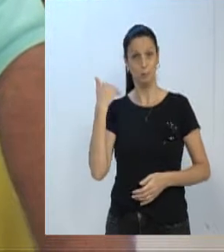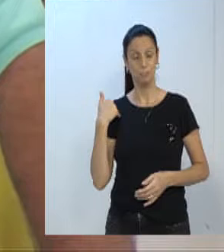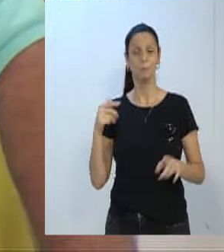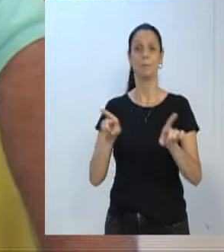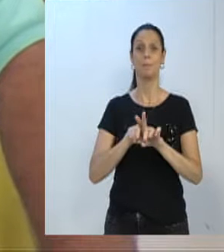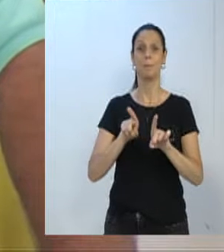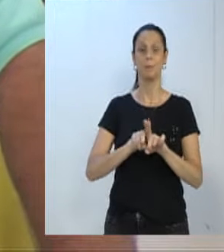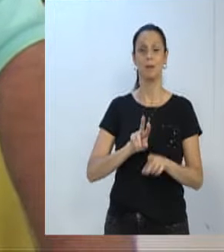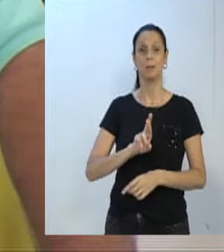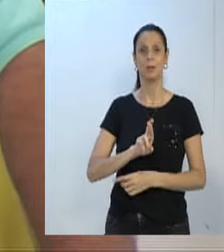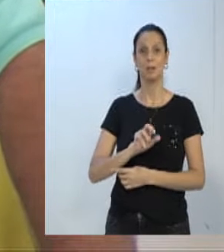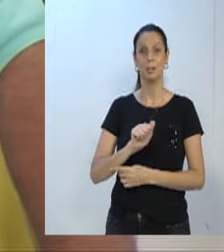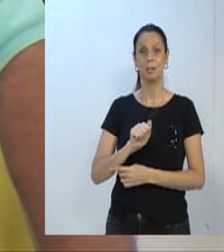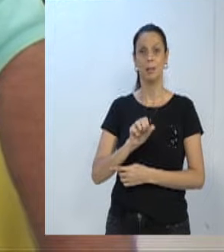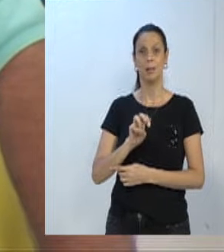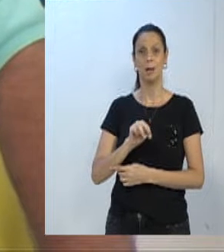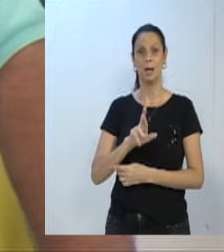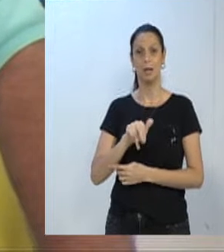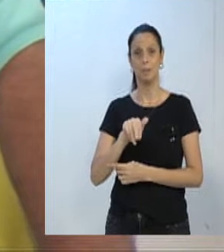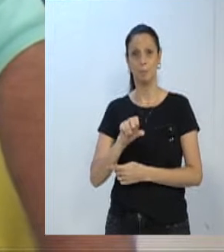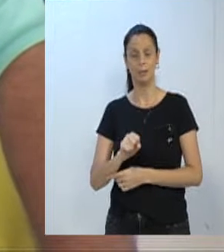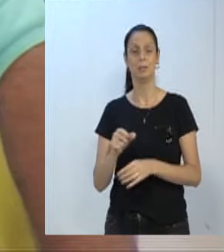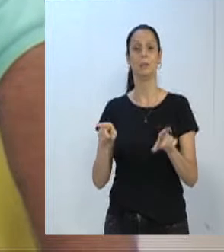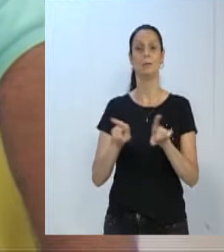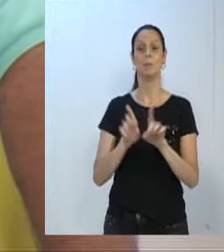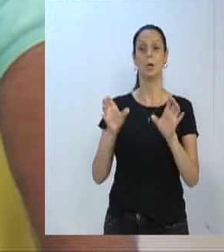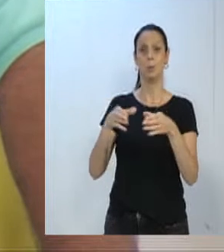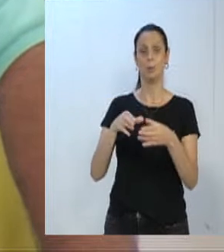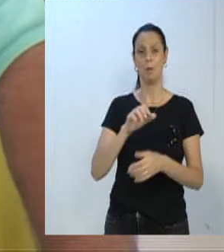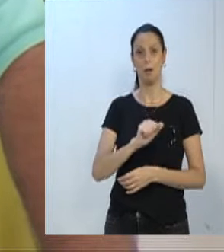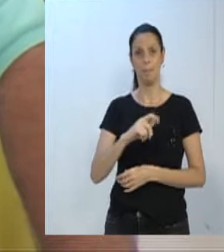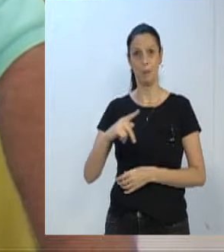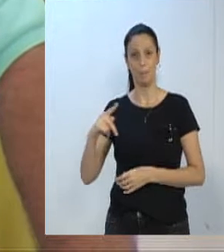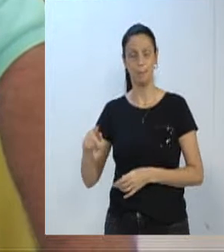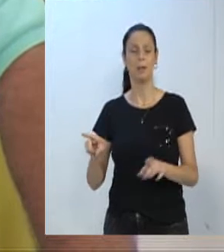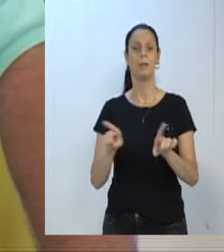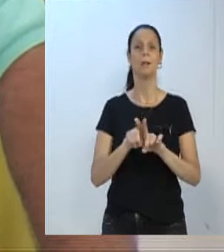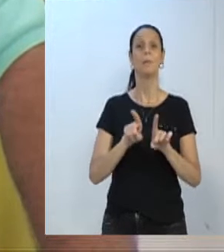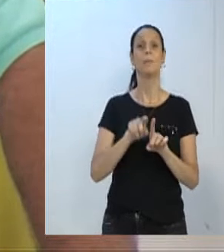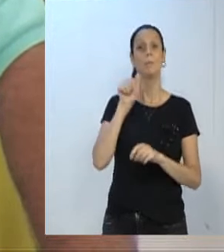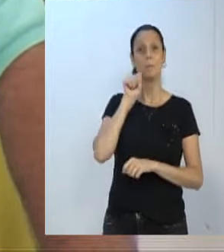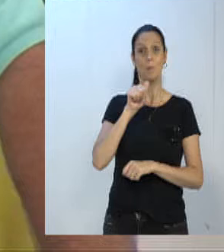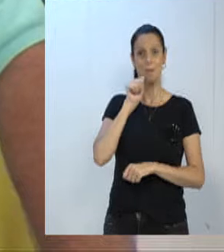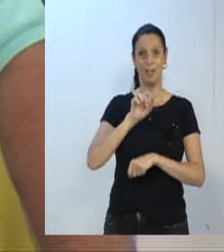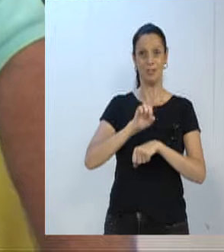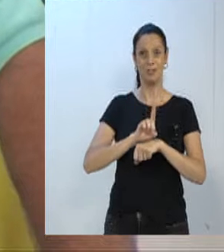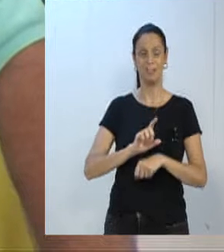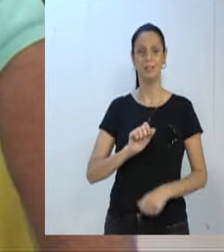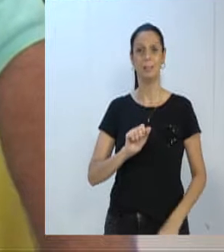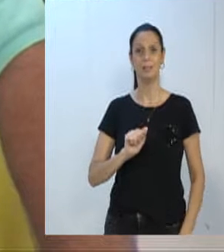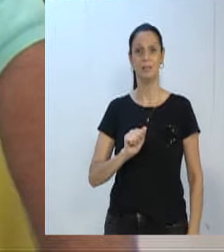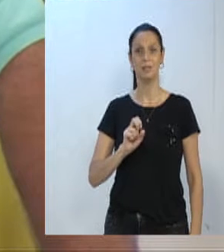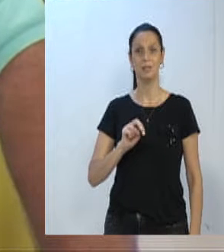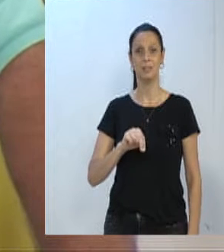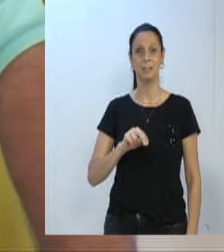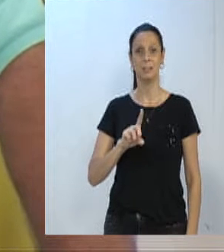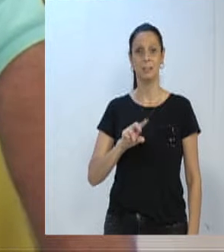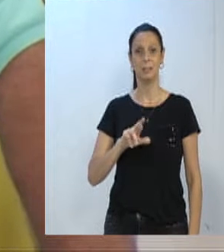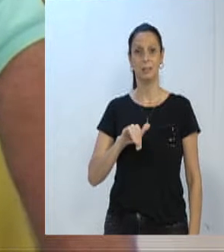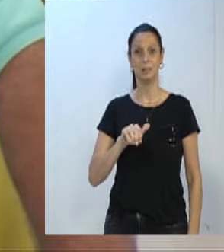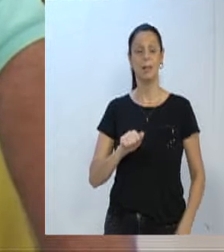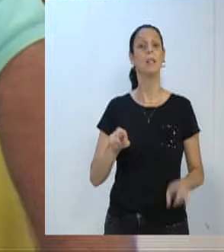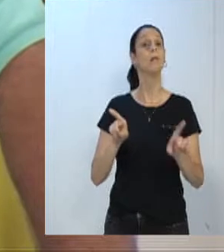app Cláudio da pp Andreia representando hoje a diretora eu tô Adriano Pereira também que luta